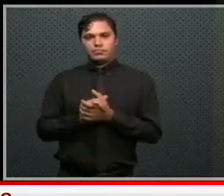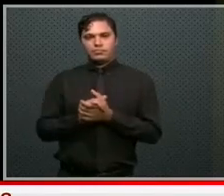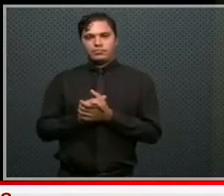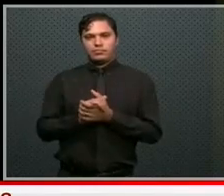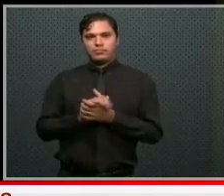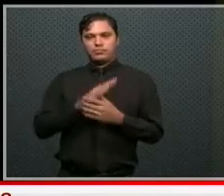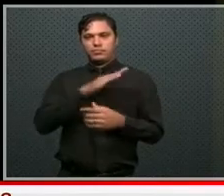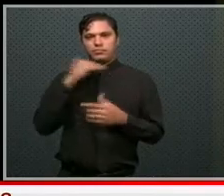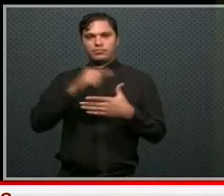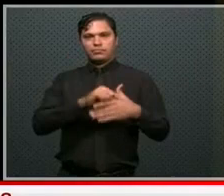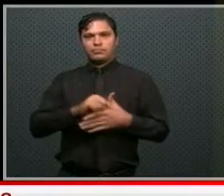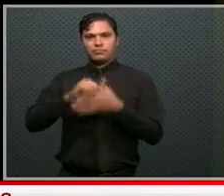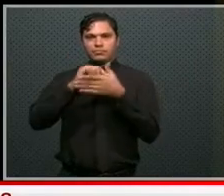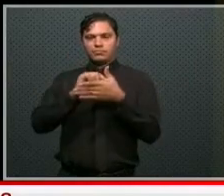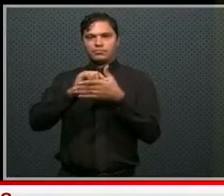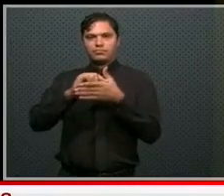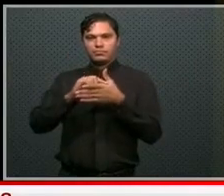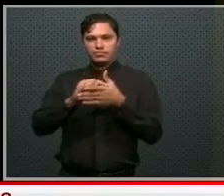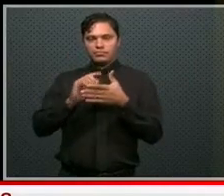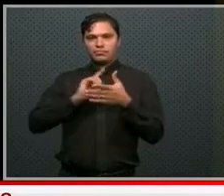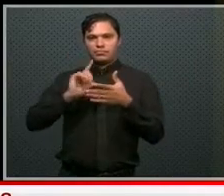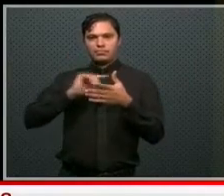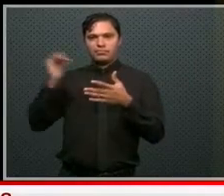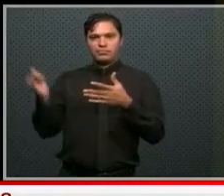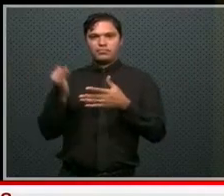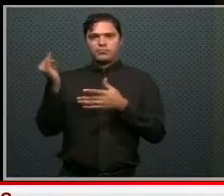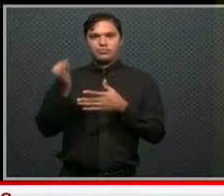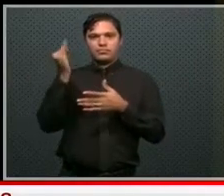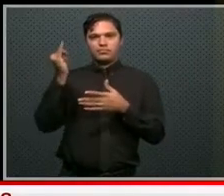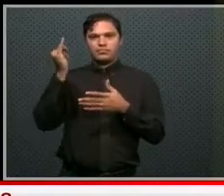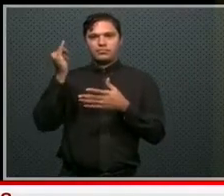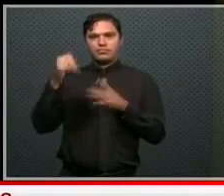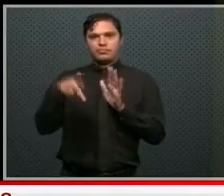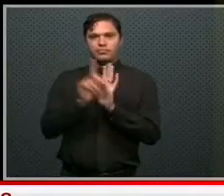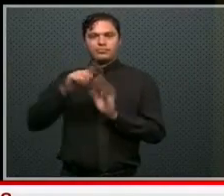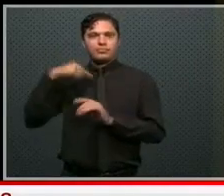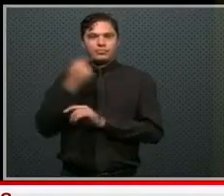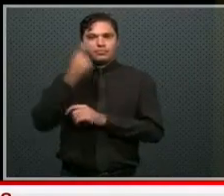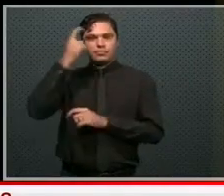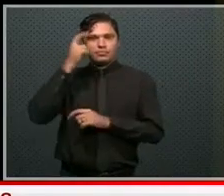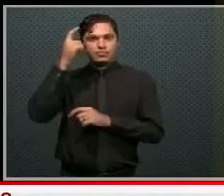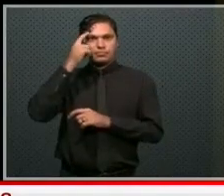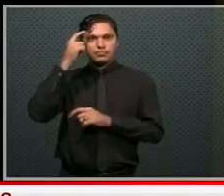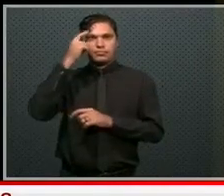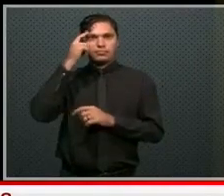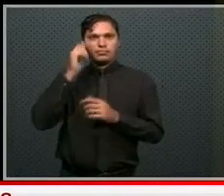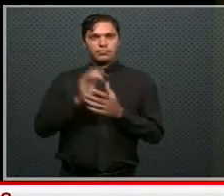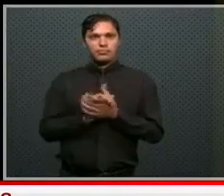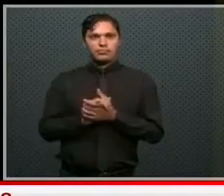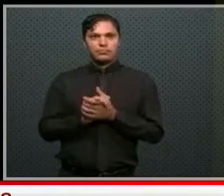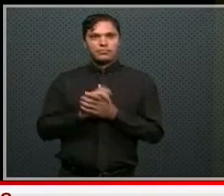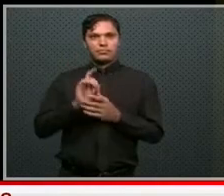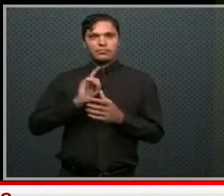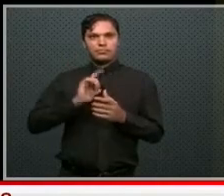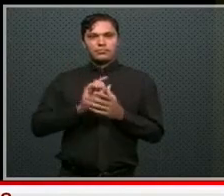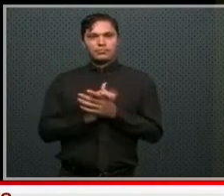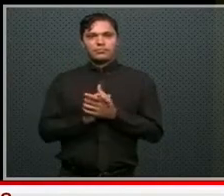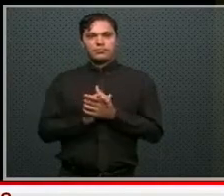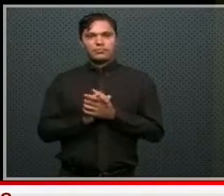muito muito importantes para a gente pensar a questão da regularização fundiária